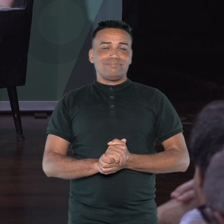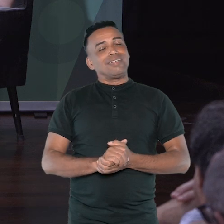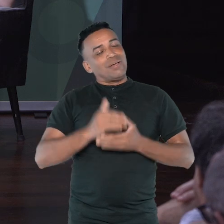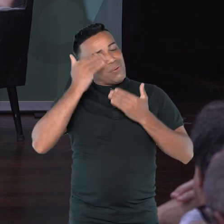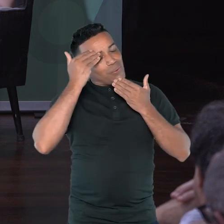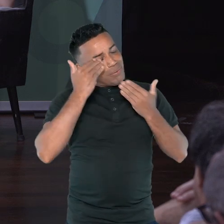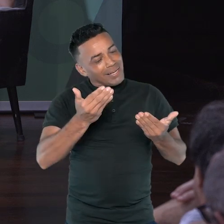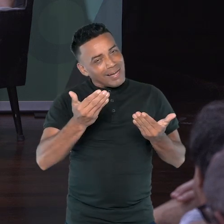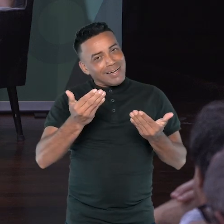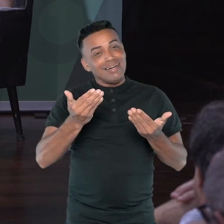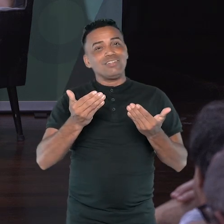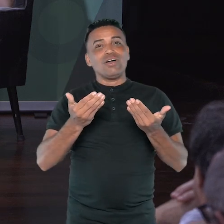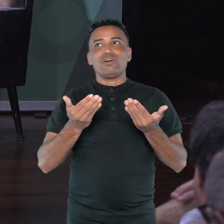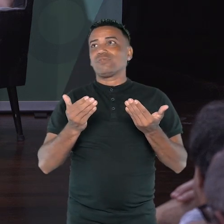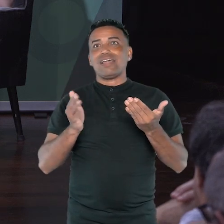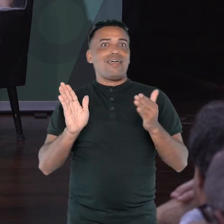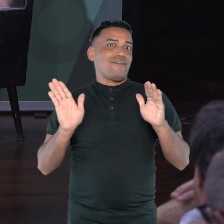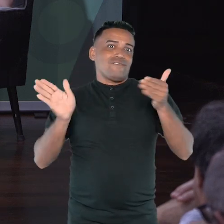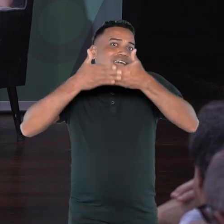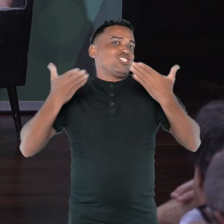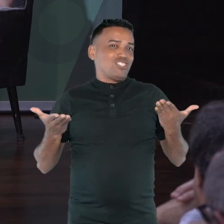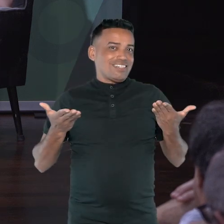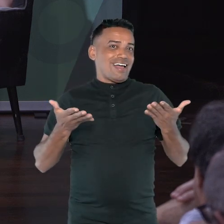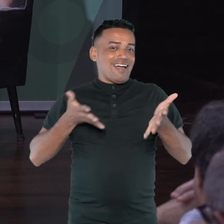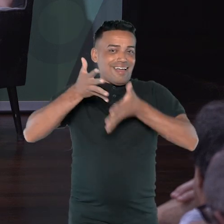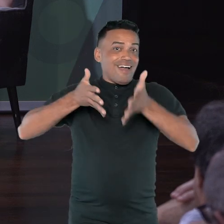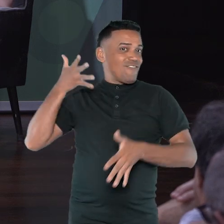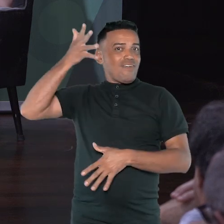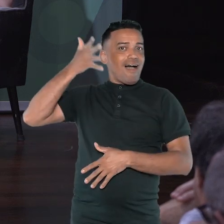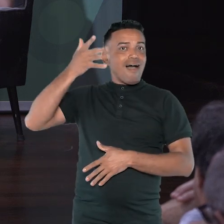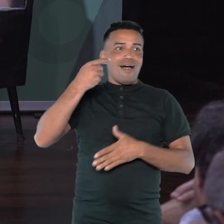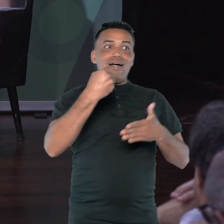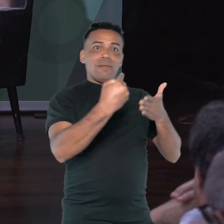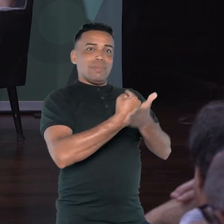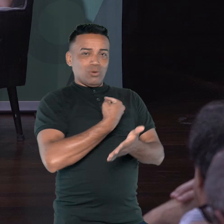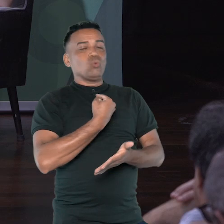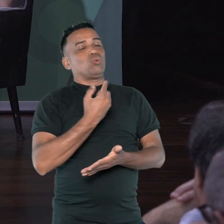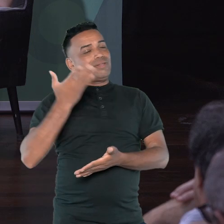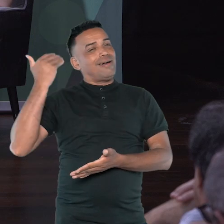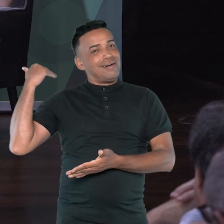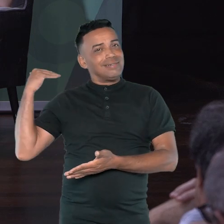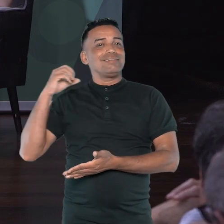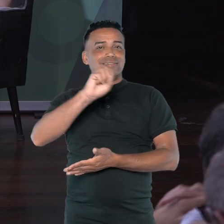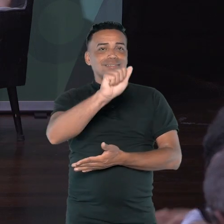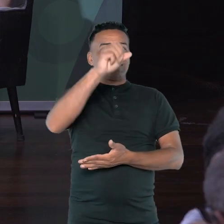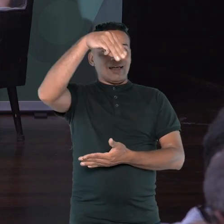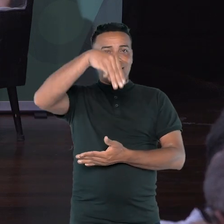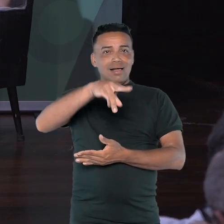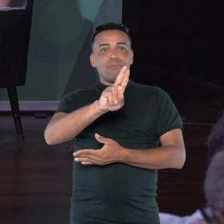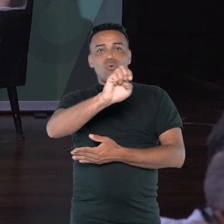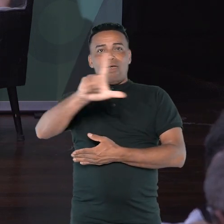Muito obrigada, Jefferson. Acho que até fecha bem com a fala que eu fiz após o comentário e pergunta do Samuel.